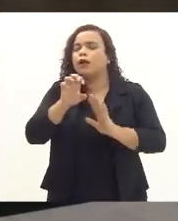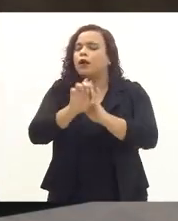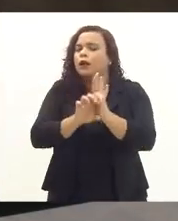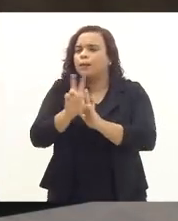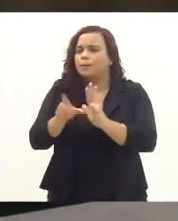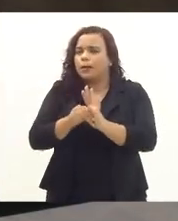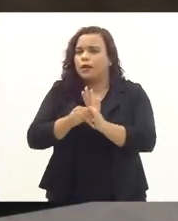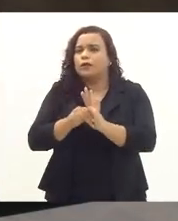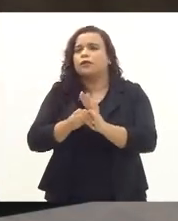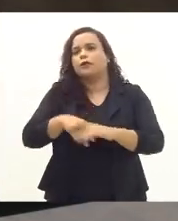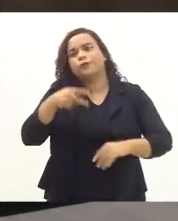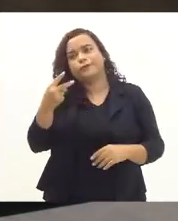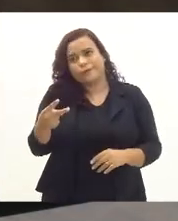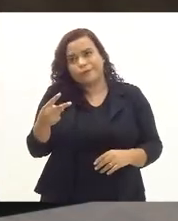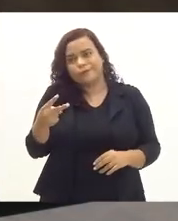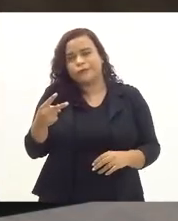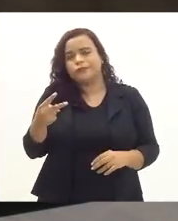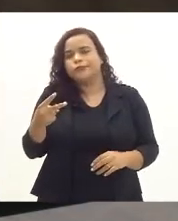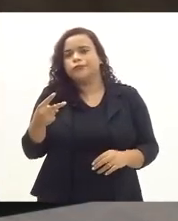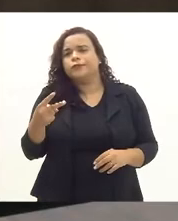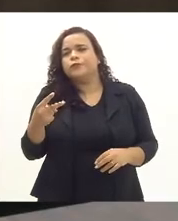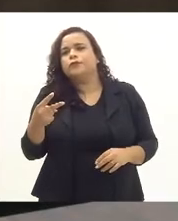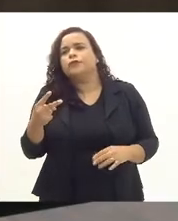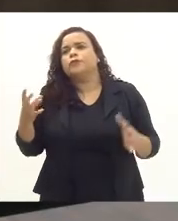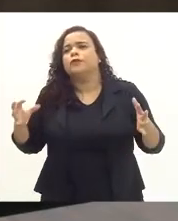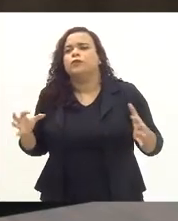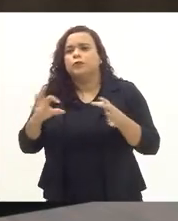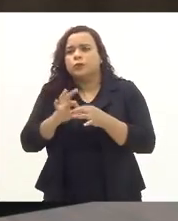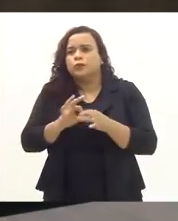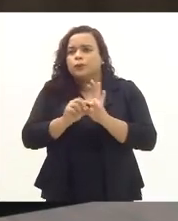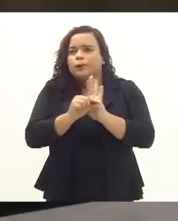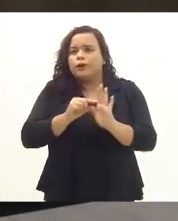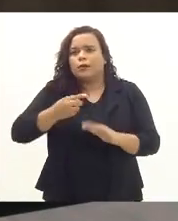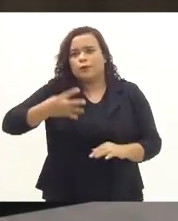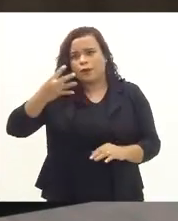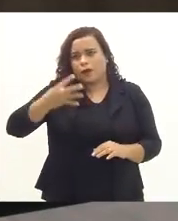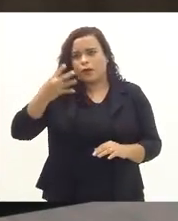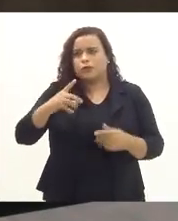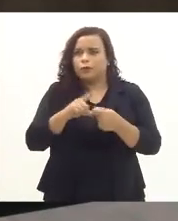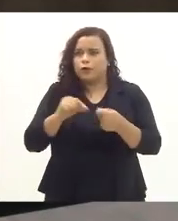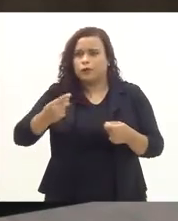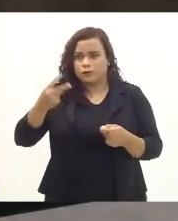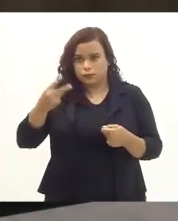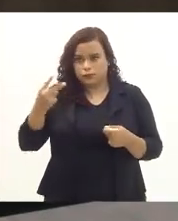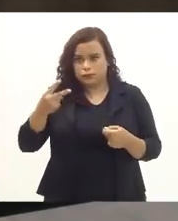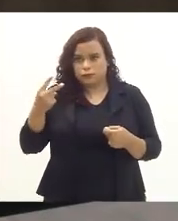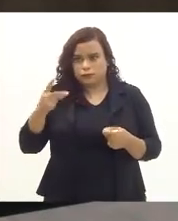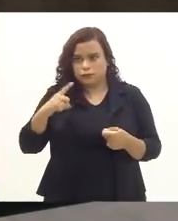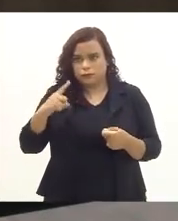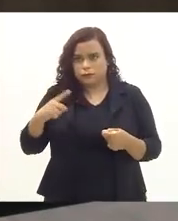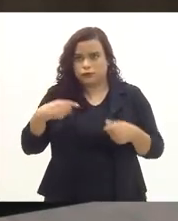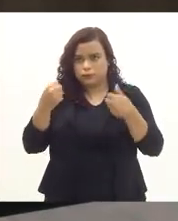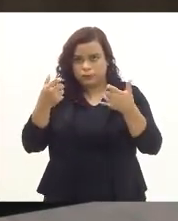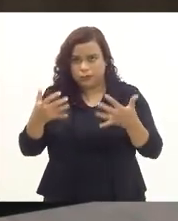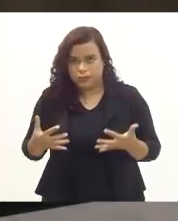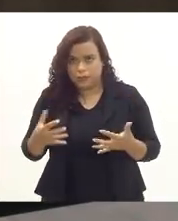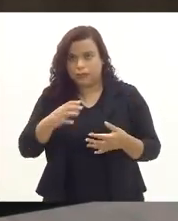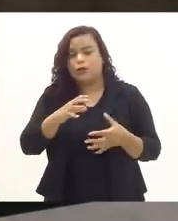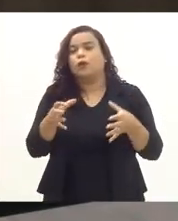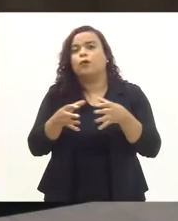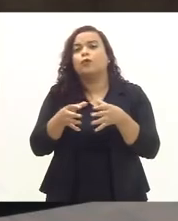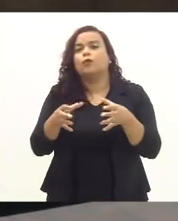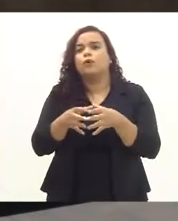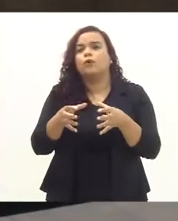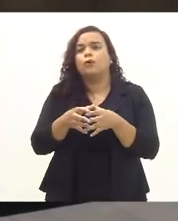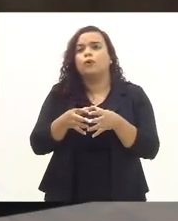dois que inclui um Parágrafo 4º ao artigo 2º dizendo que o conselho de